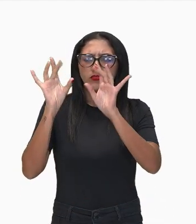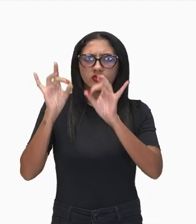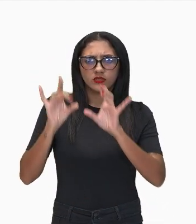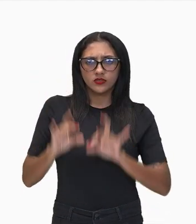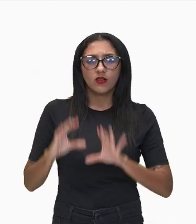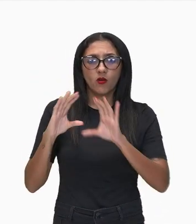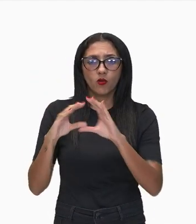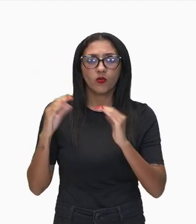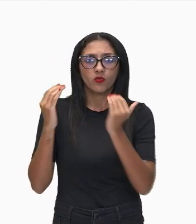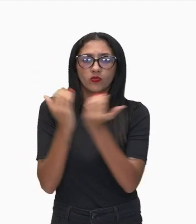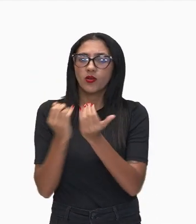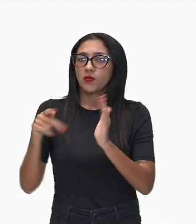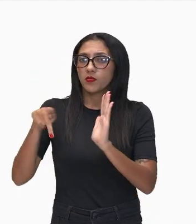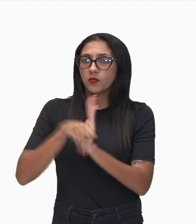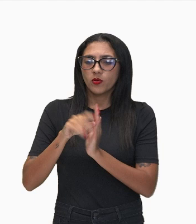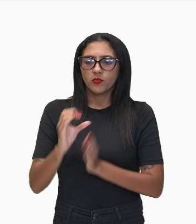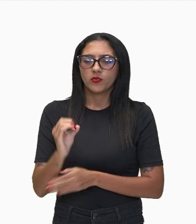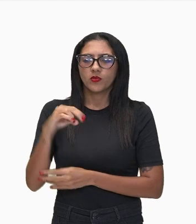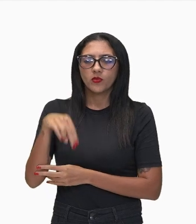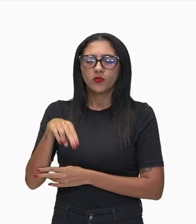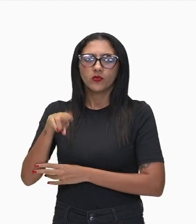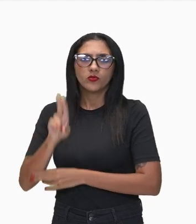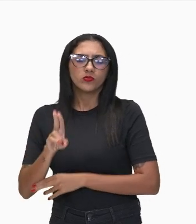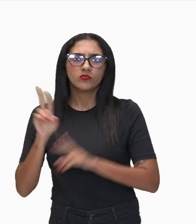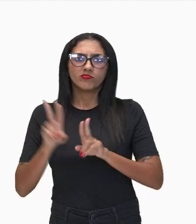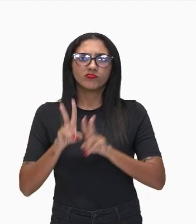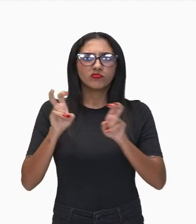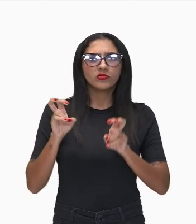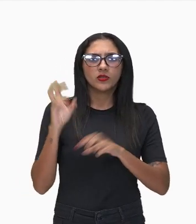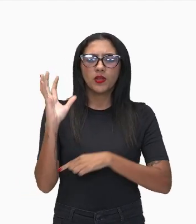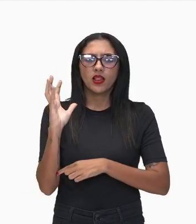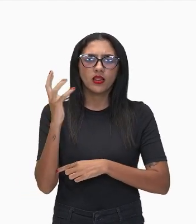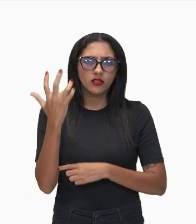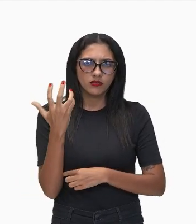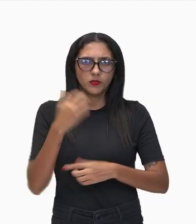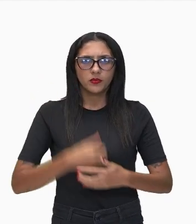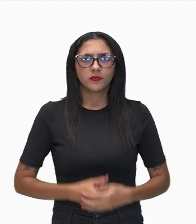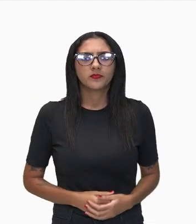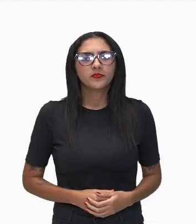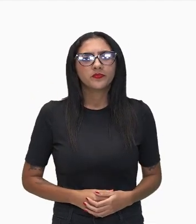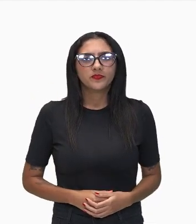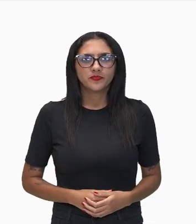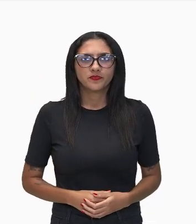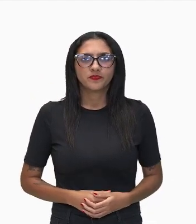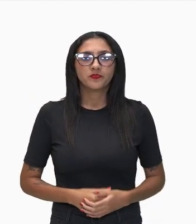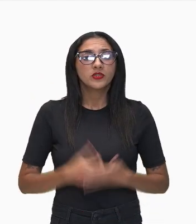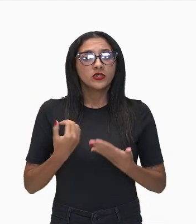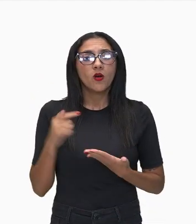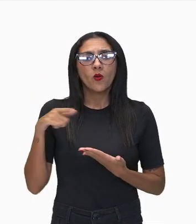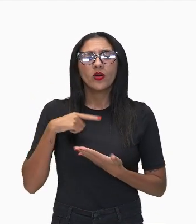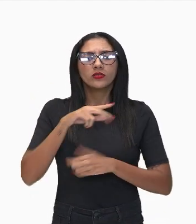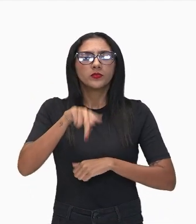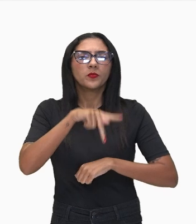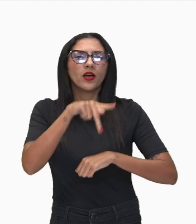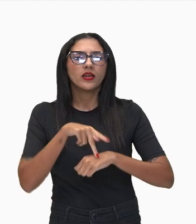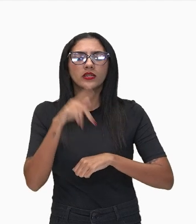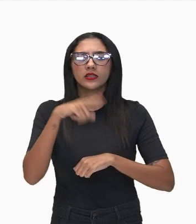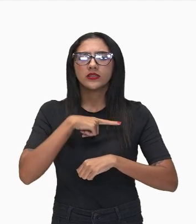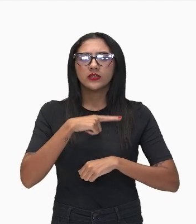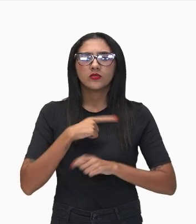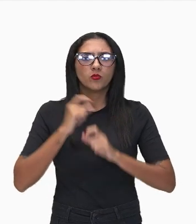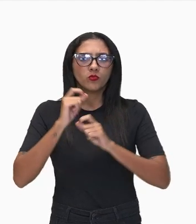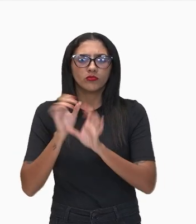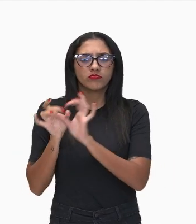conferência da ONU, né, sobre as mudanças do clima. Então, esses países, eles estão aí,